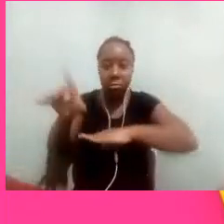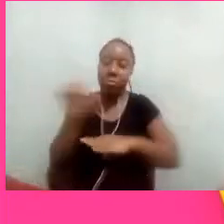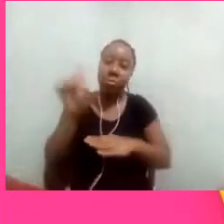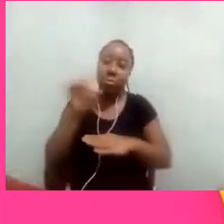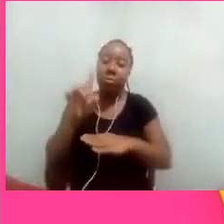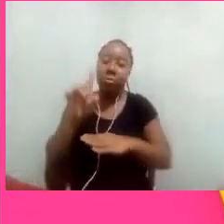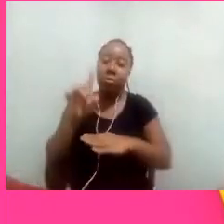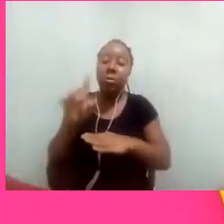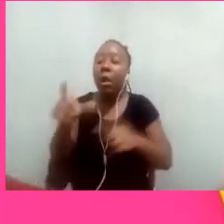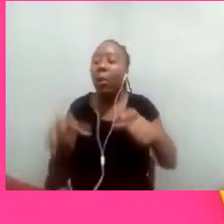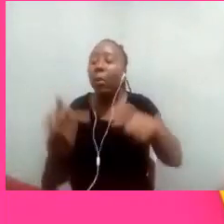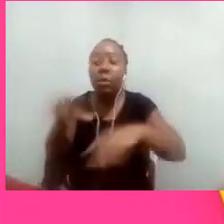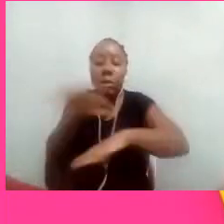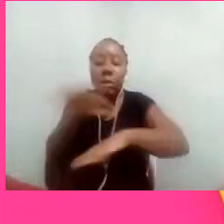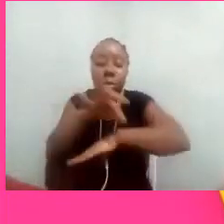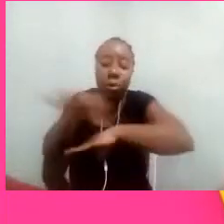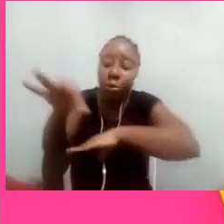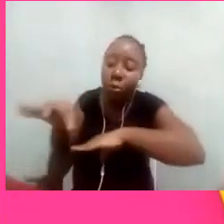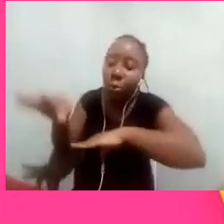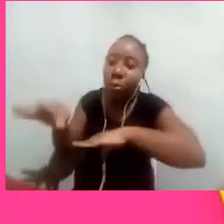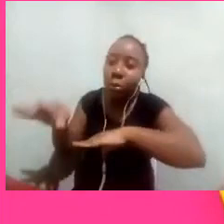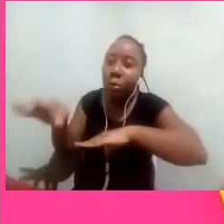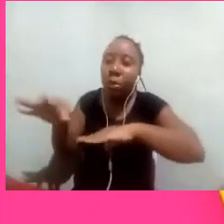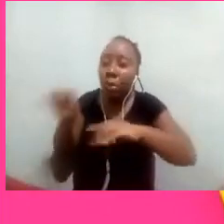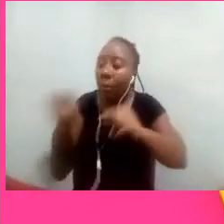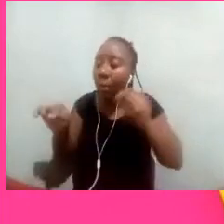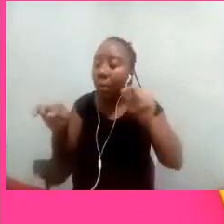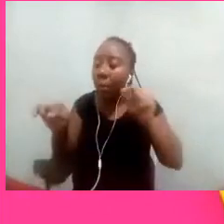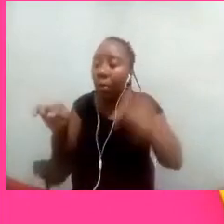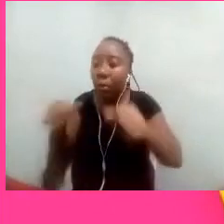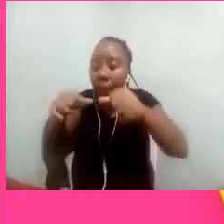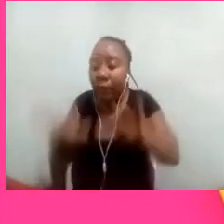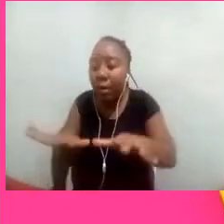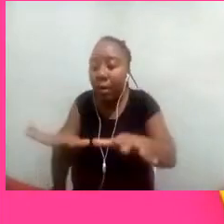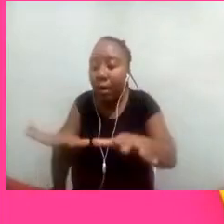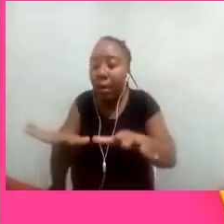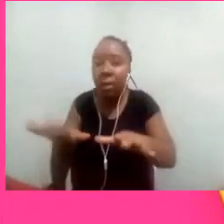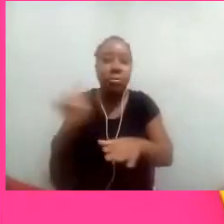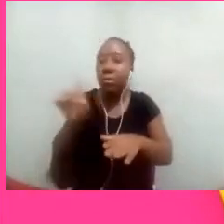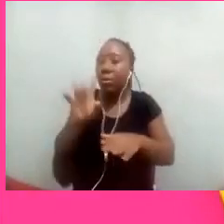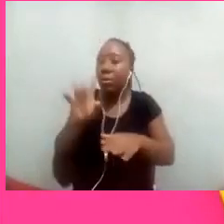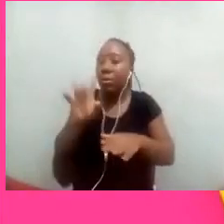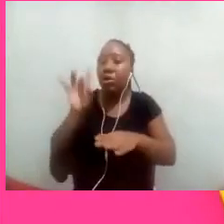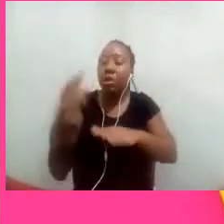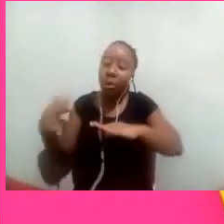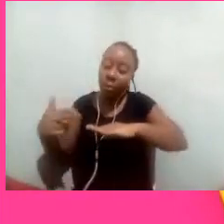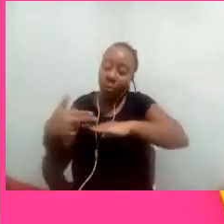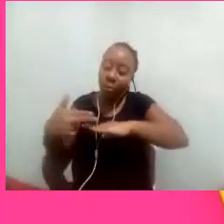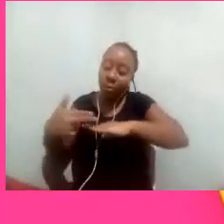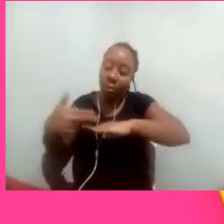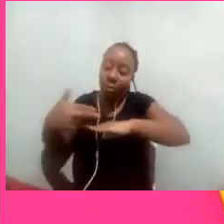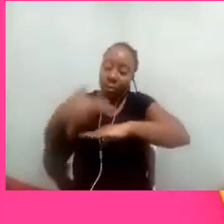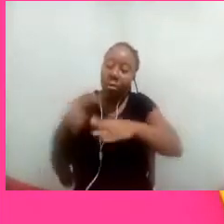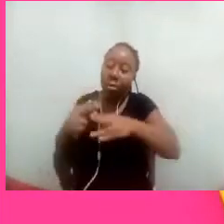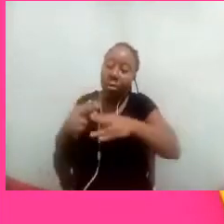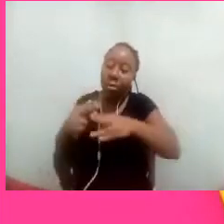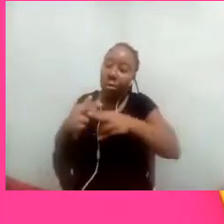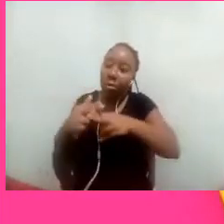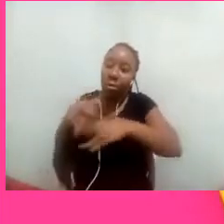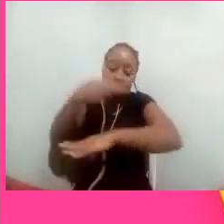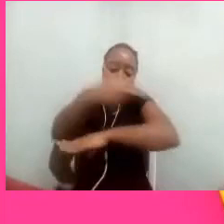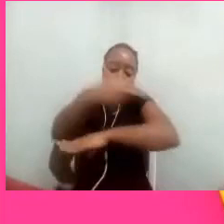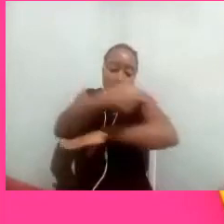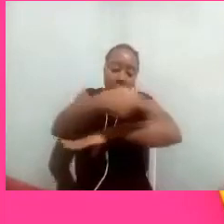o ponto de fixação do objeto. Eu vou só vir cortando com estilete e vou usar uma referência visual